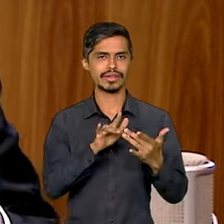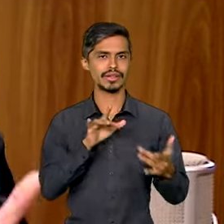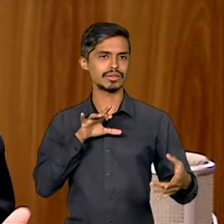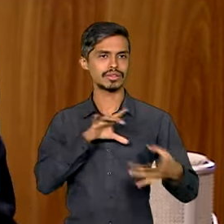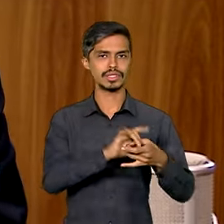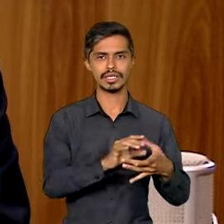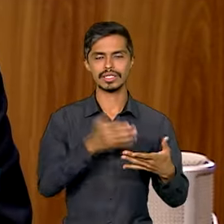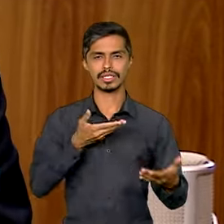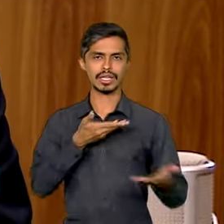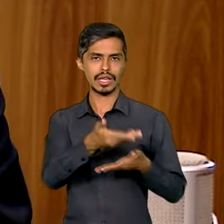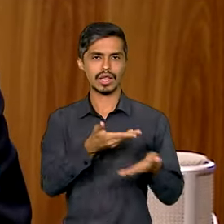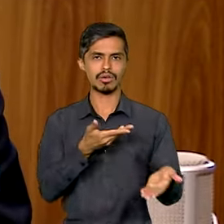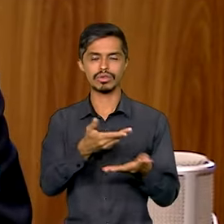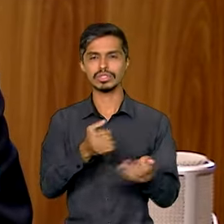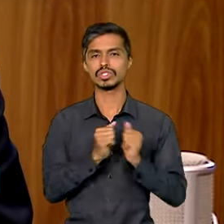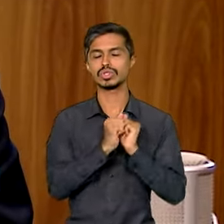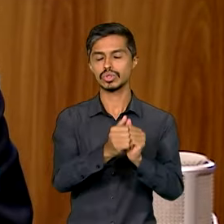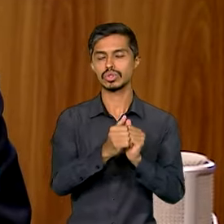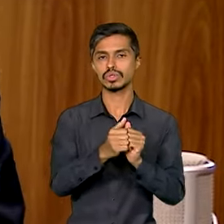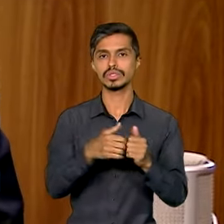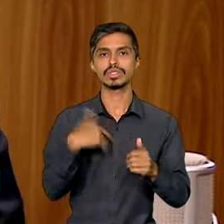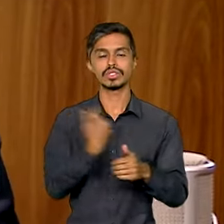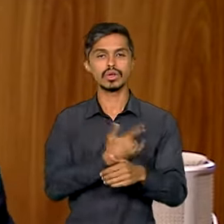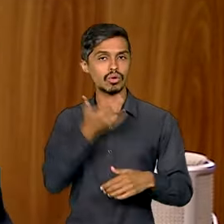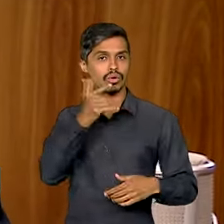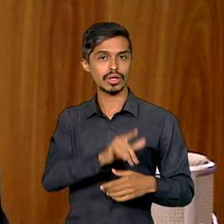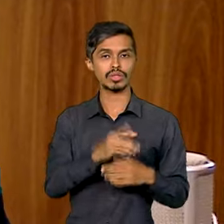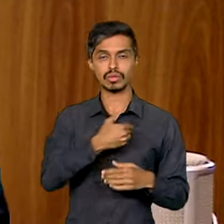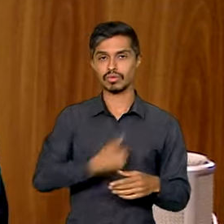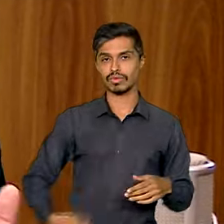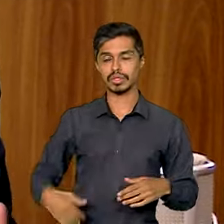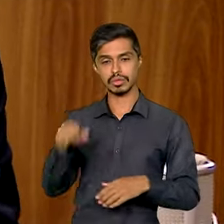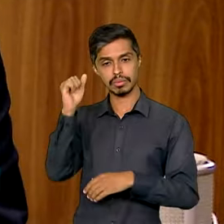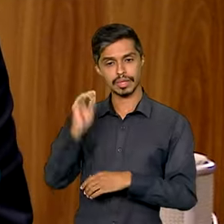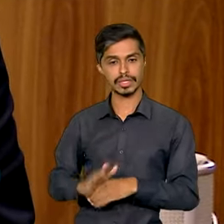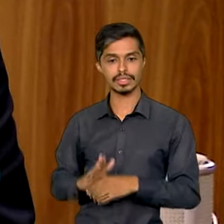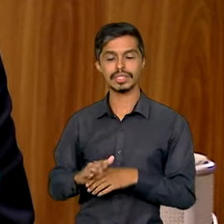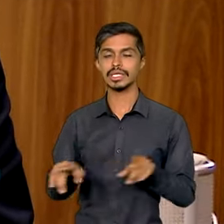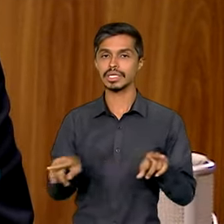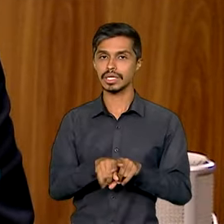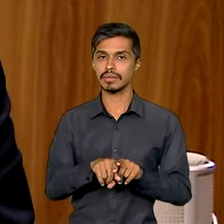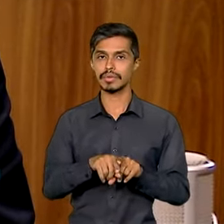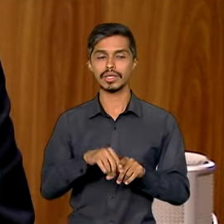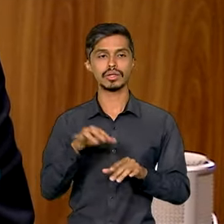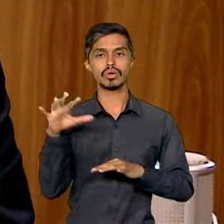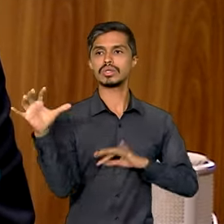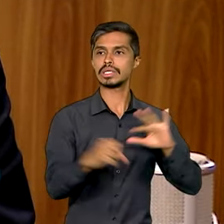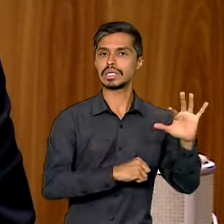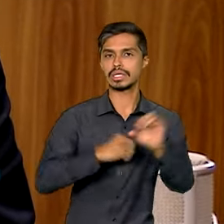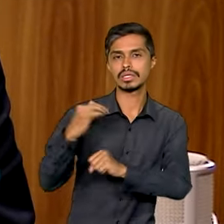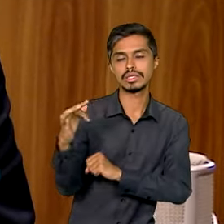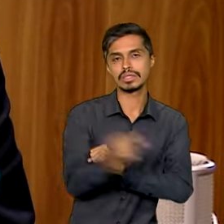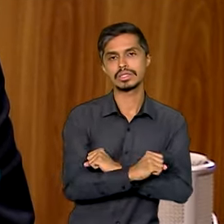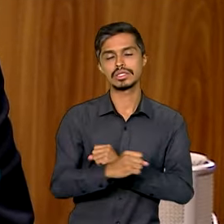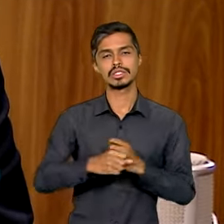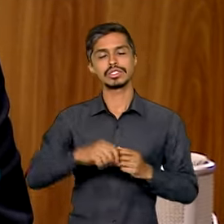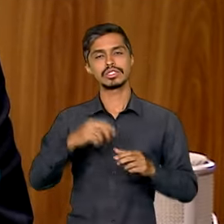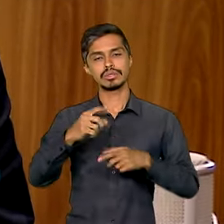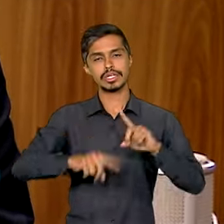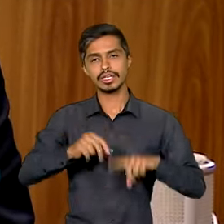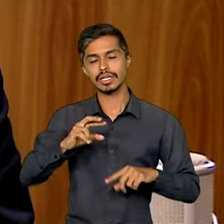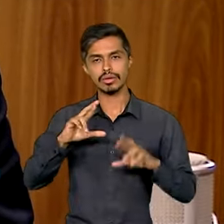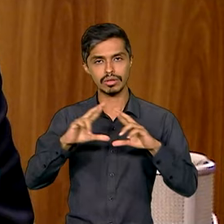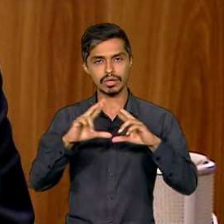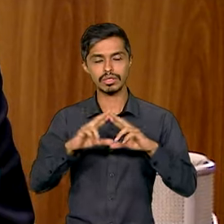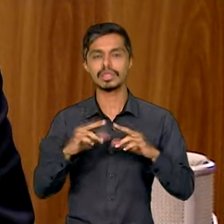e nessa ação conjunta que foi resgatada entre o governo do Brasil e os catadores e catadoras de materiais recicláveis, que é